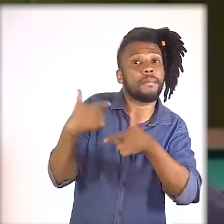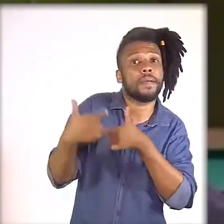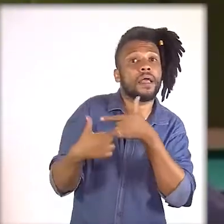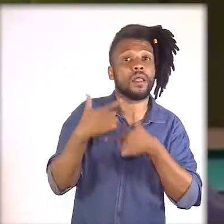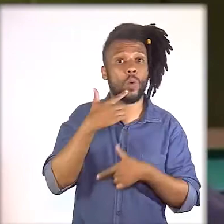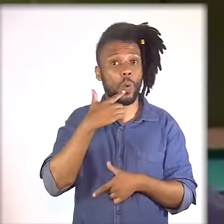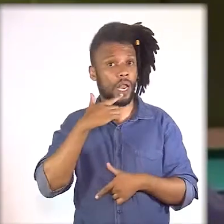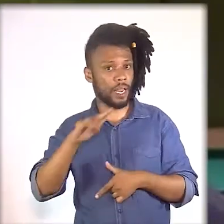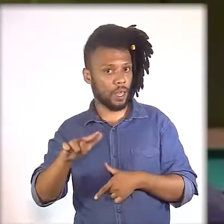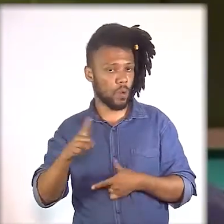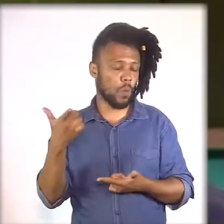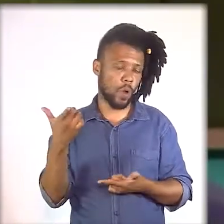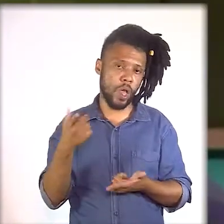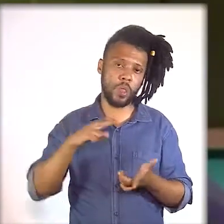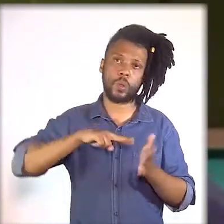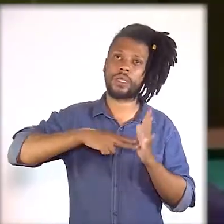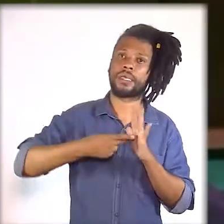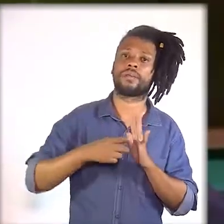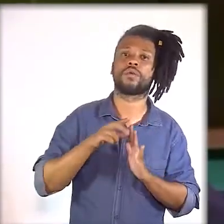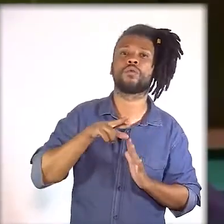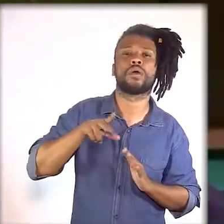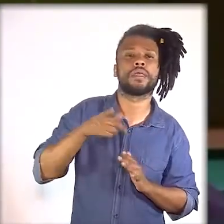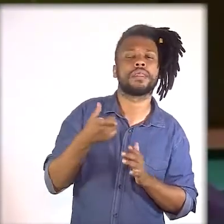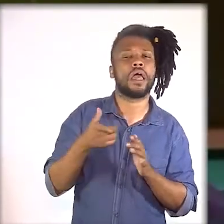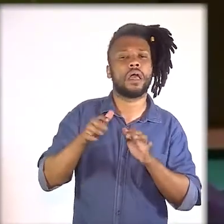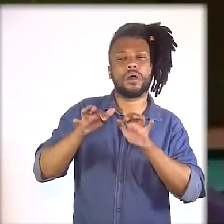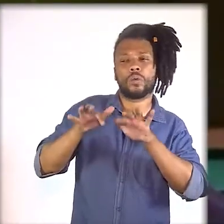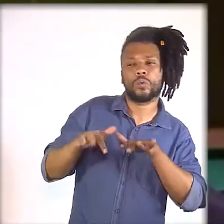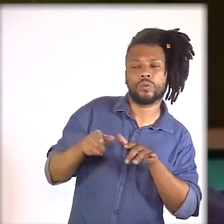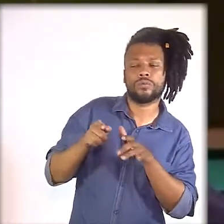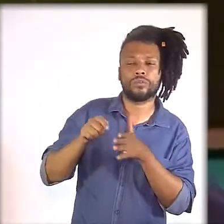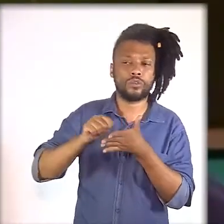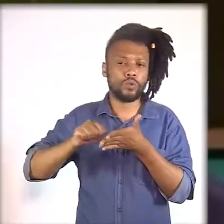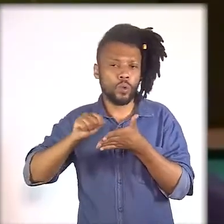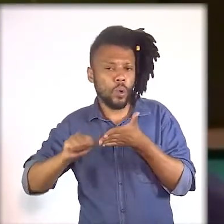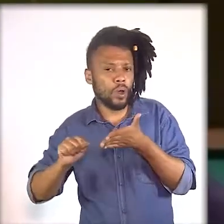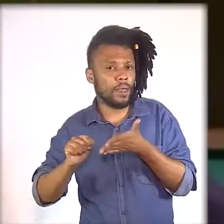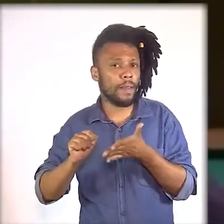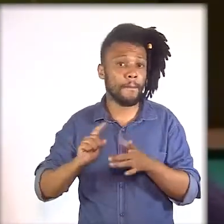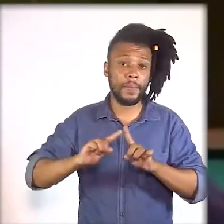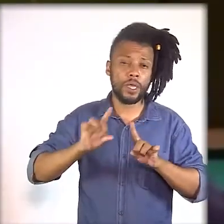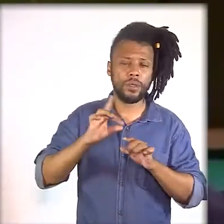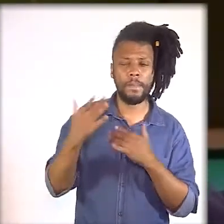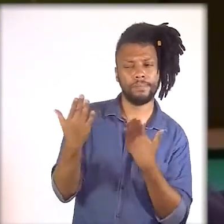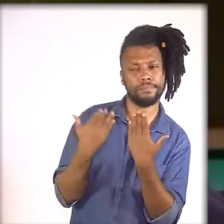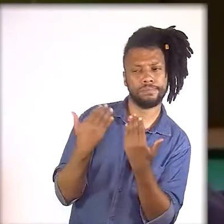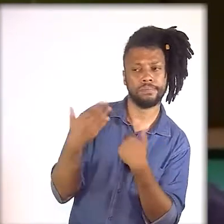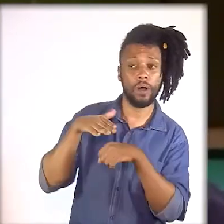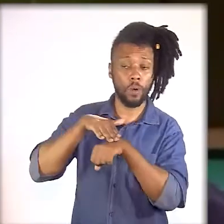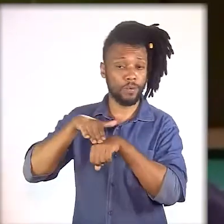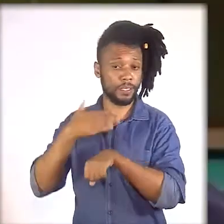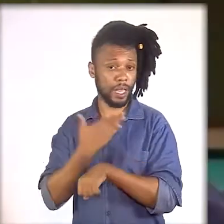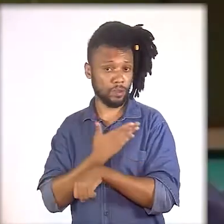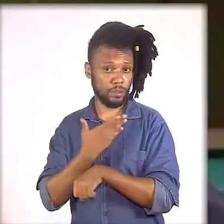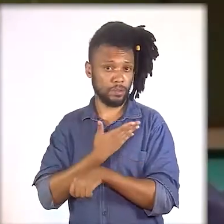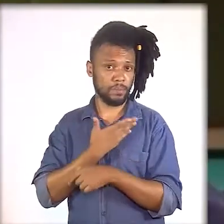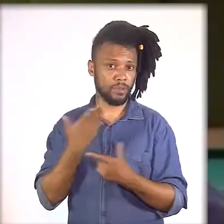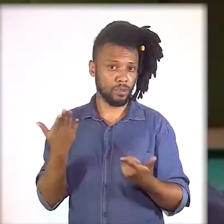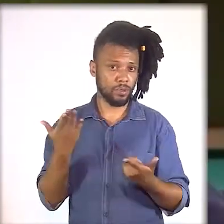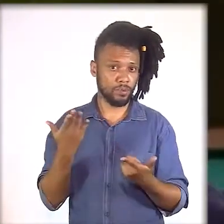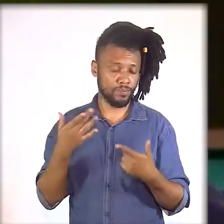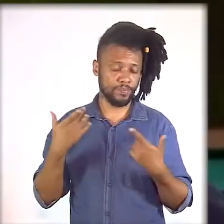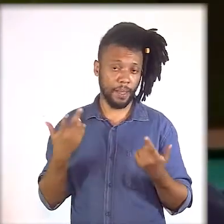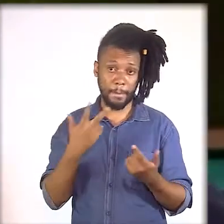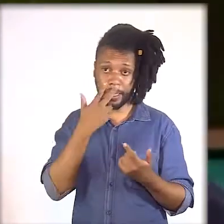opera com a língua. E não operar com a língua não significa ser exatamente um escritor, até mesmo para conversar com seus amigos. Porque, por incrível que